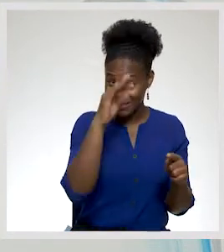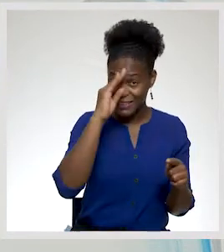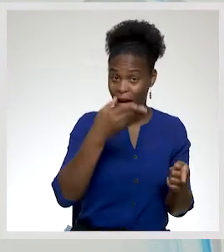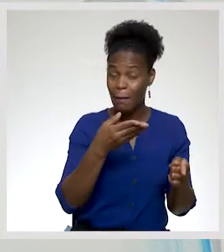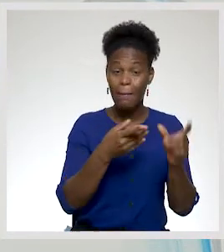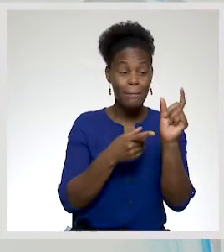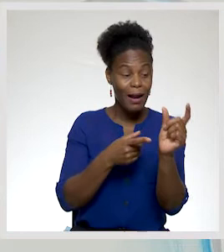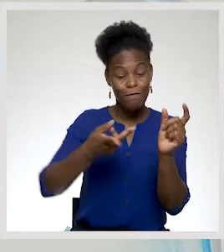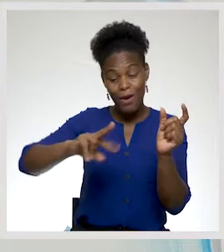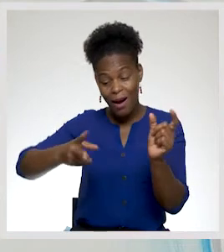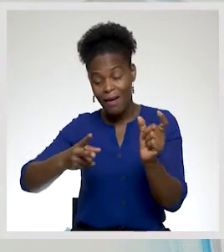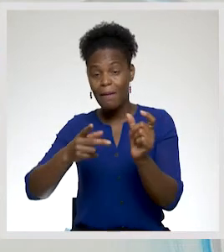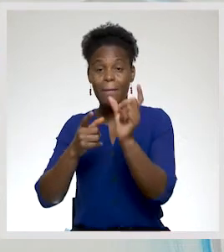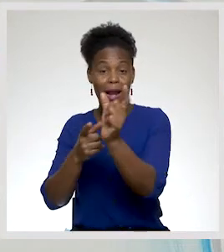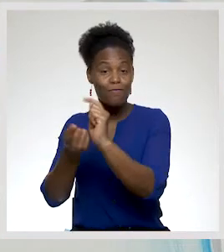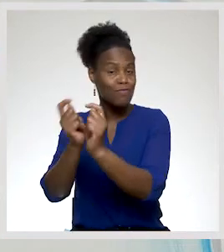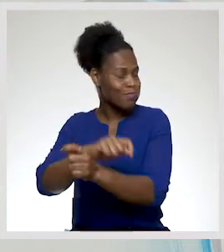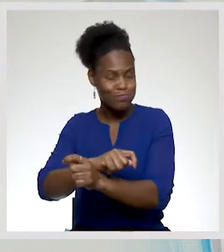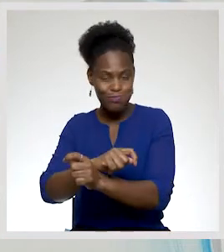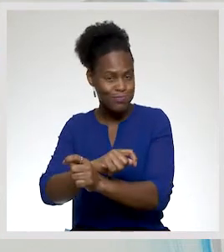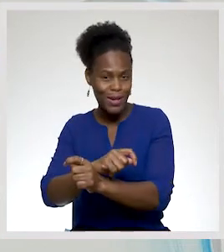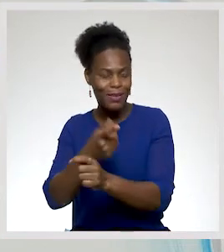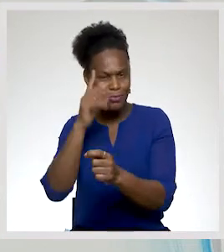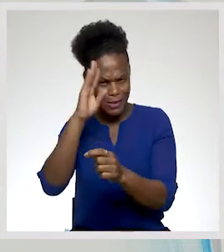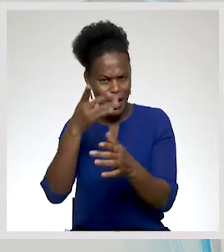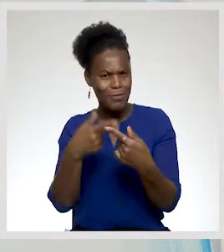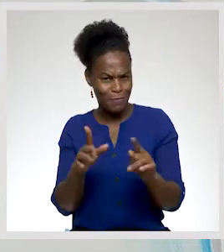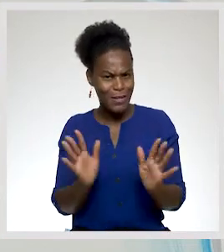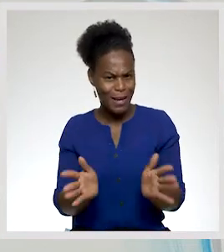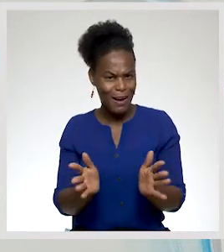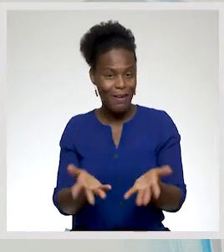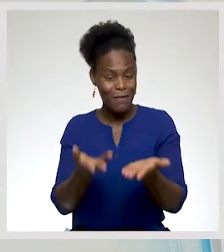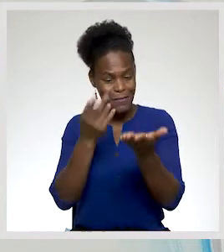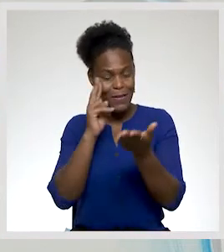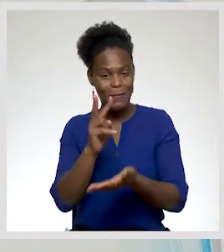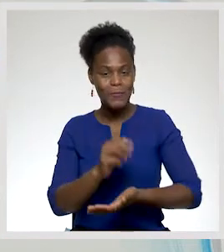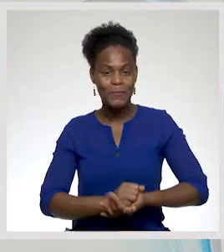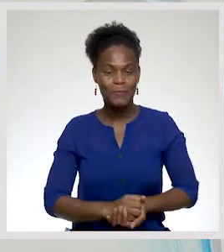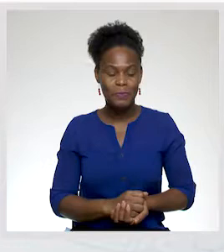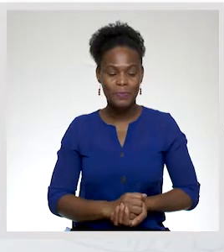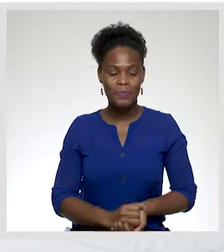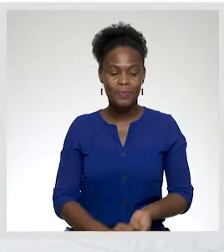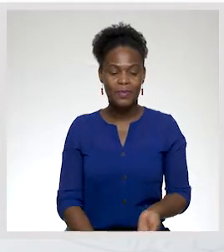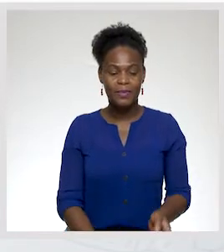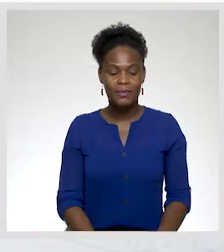diferença entre palavras variáveis e palavras invariáveis. Vamos lá ver?